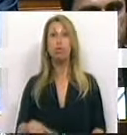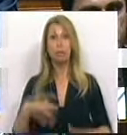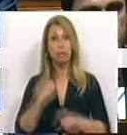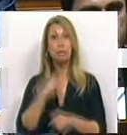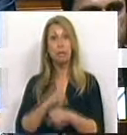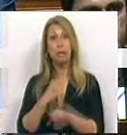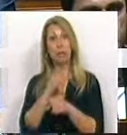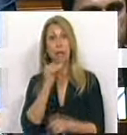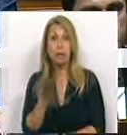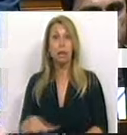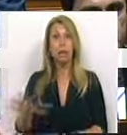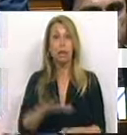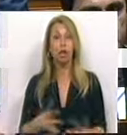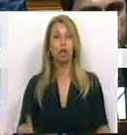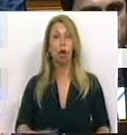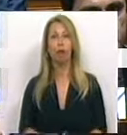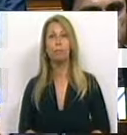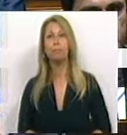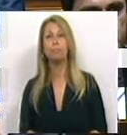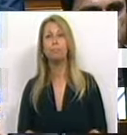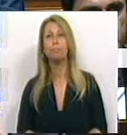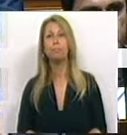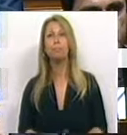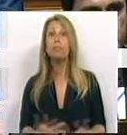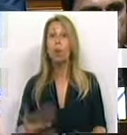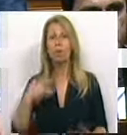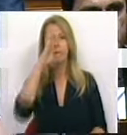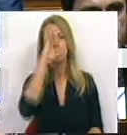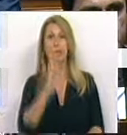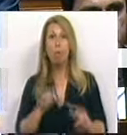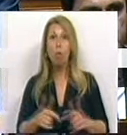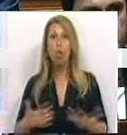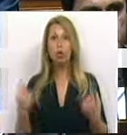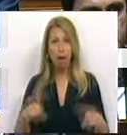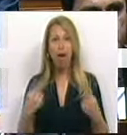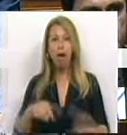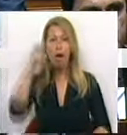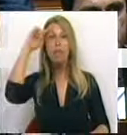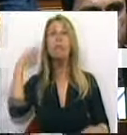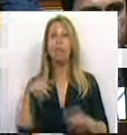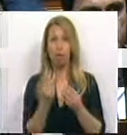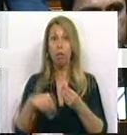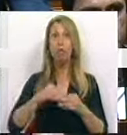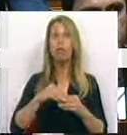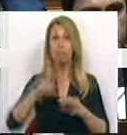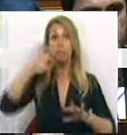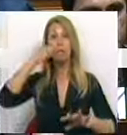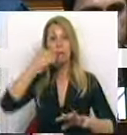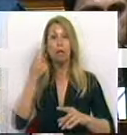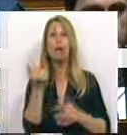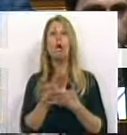naquele território. Ora, sabemos que há hoje dificuldades acrescidas a afetar a economia